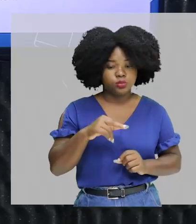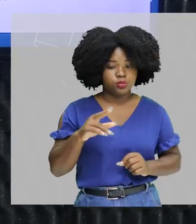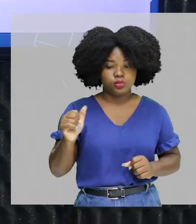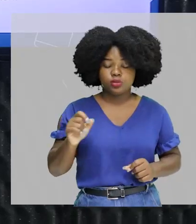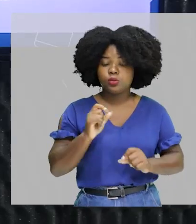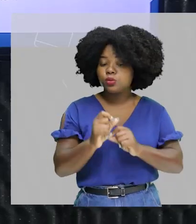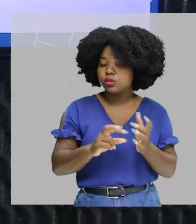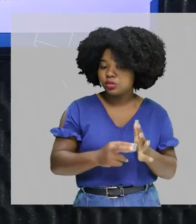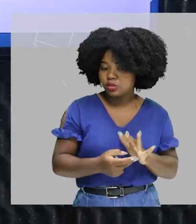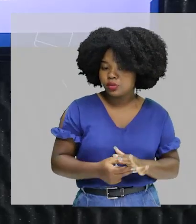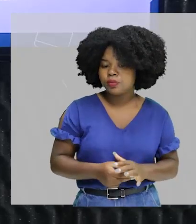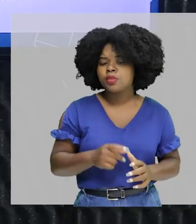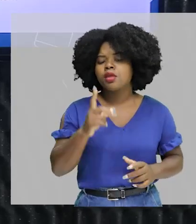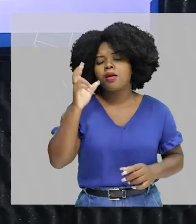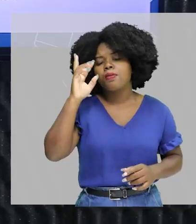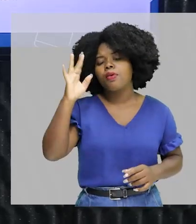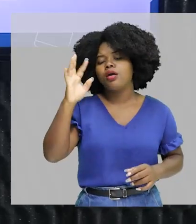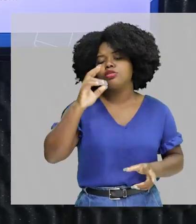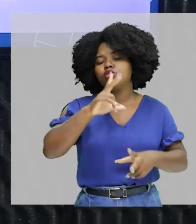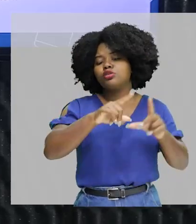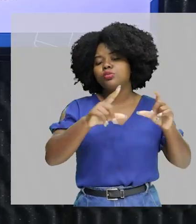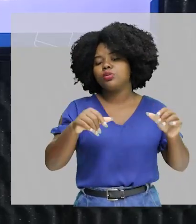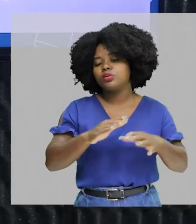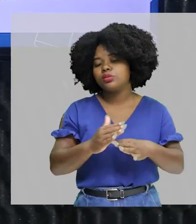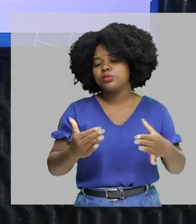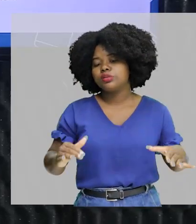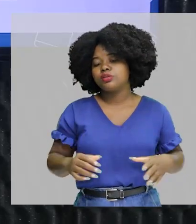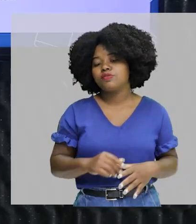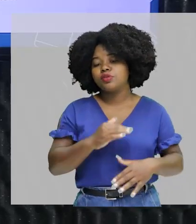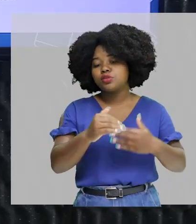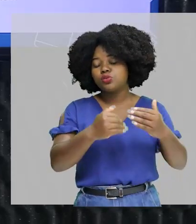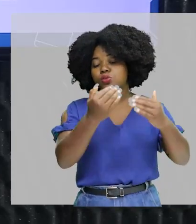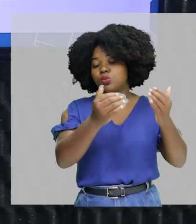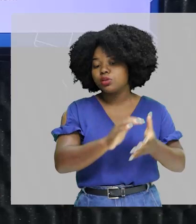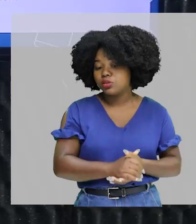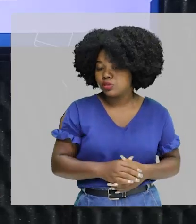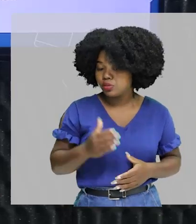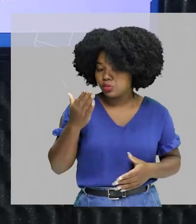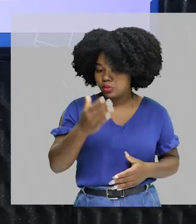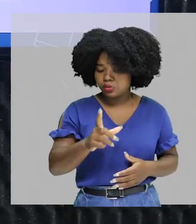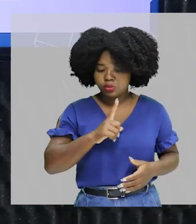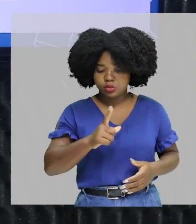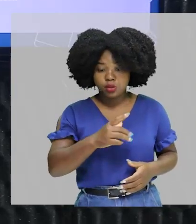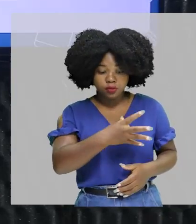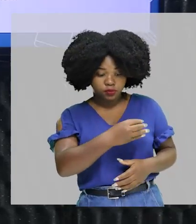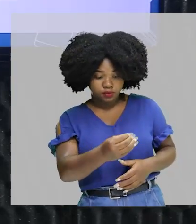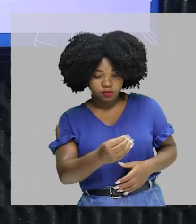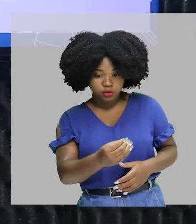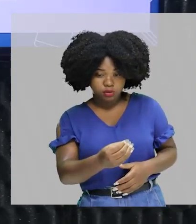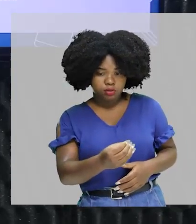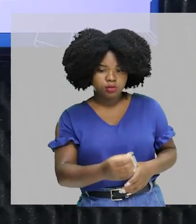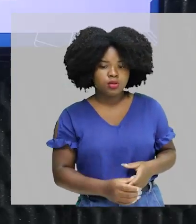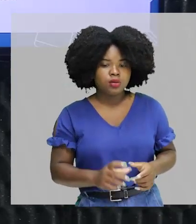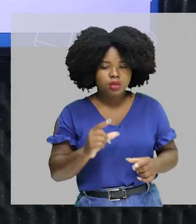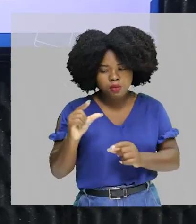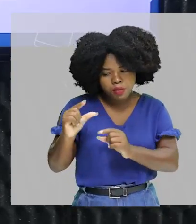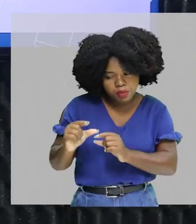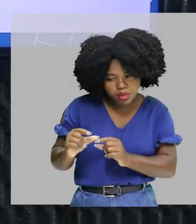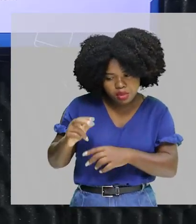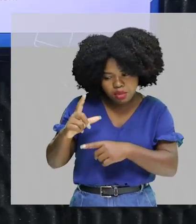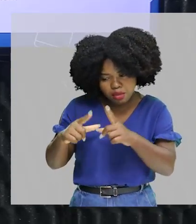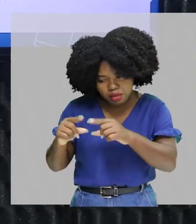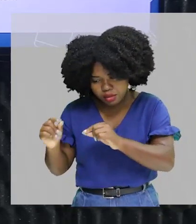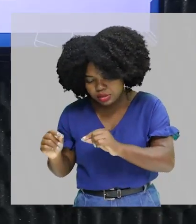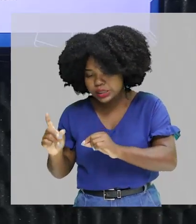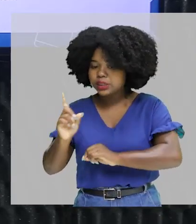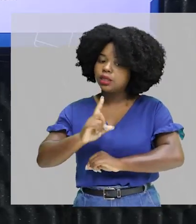direto? Imagina uma estrela do mar, se ela tivesse um desenvolvimento direto. Quando ela tivesse um filhote, o filhote seria uma pequena estrelinha do mar. E